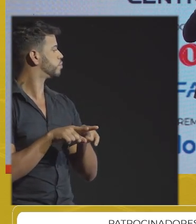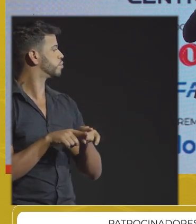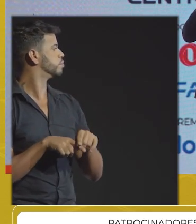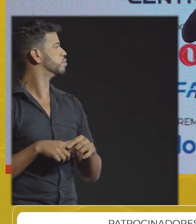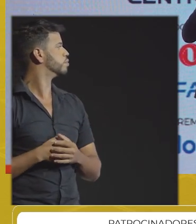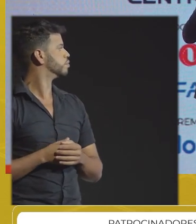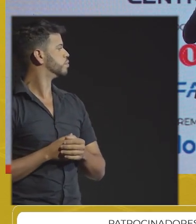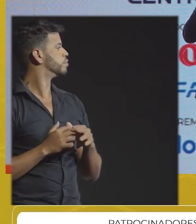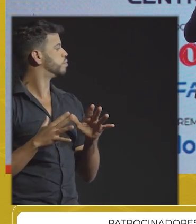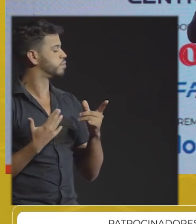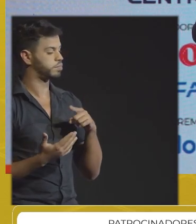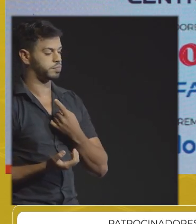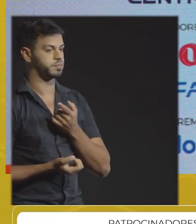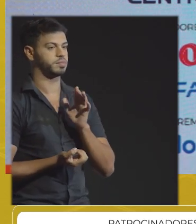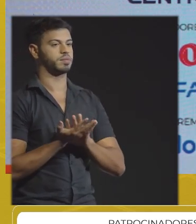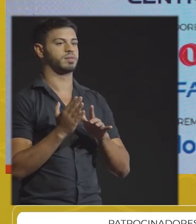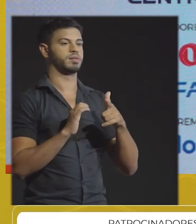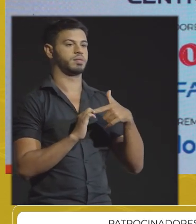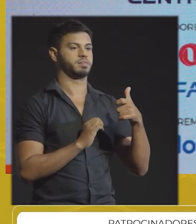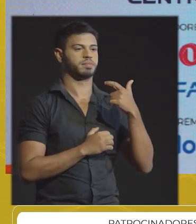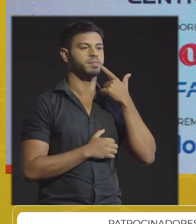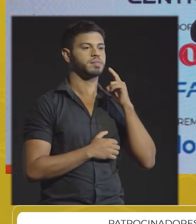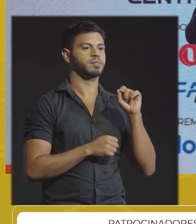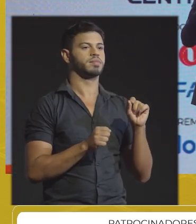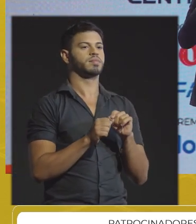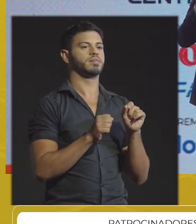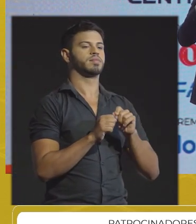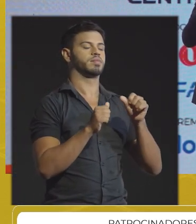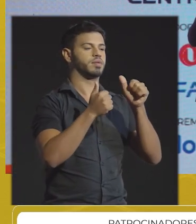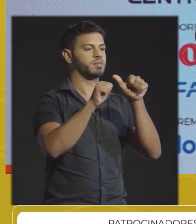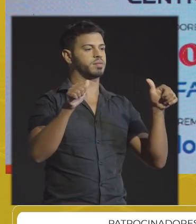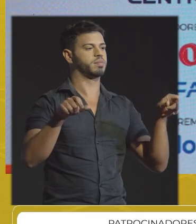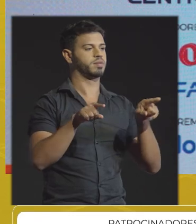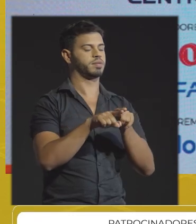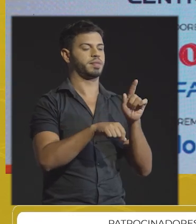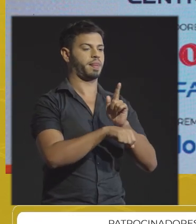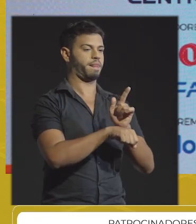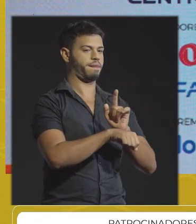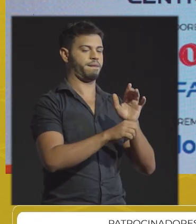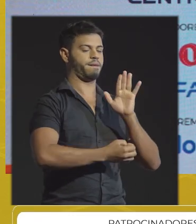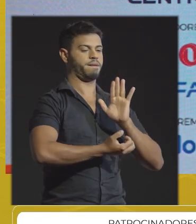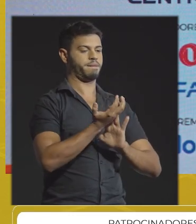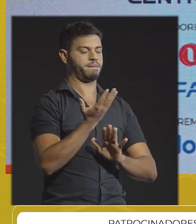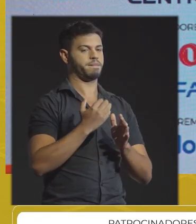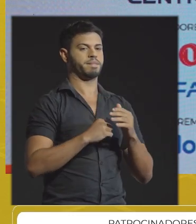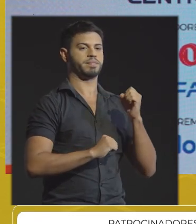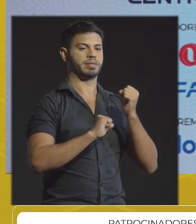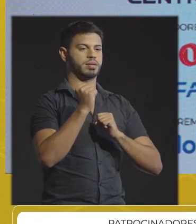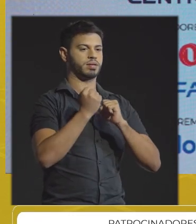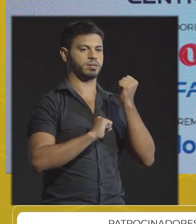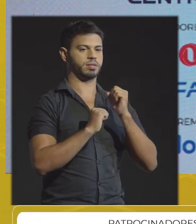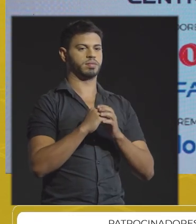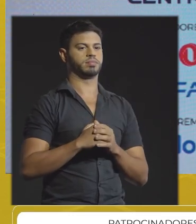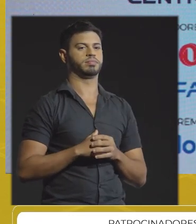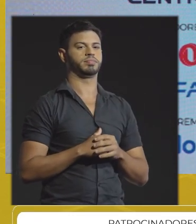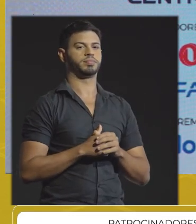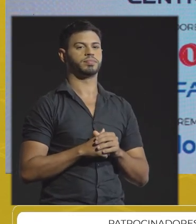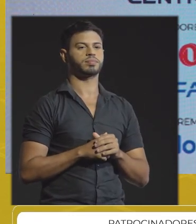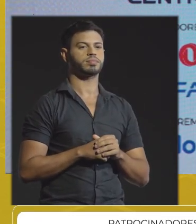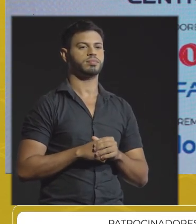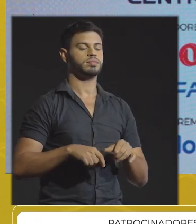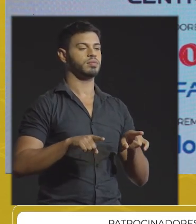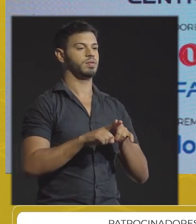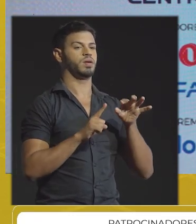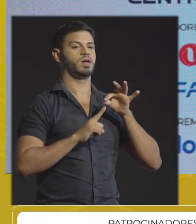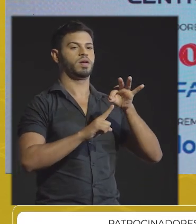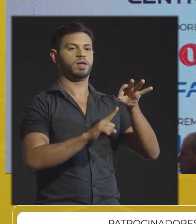então a gente criou uma empresa também para fazer o monitoramento e a gestão dos créditos gerados por essa Usina a